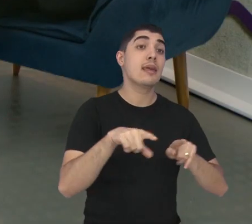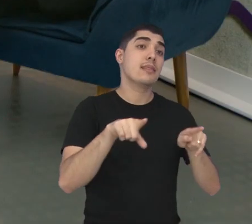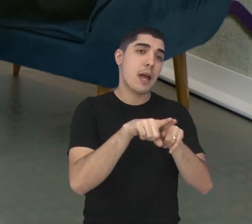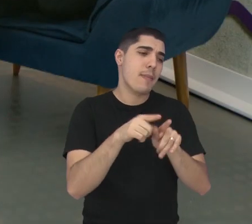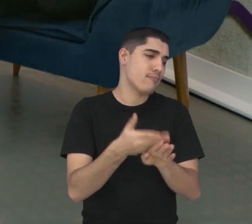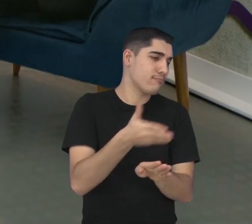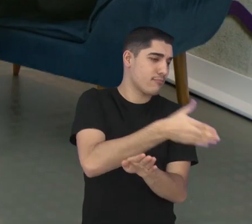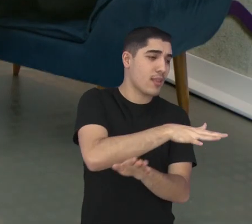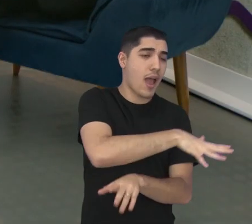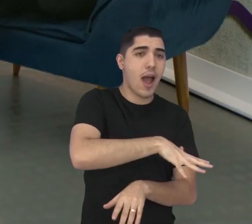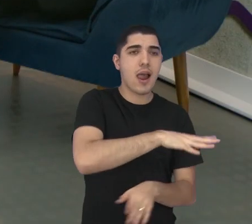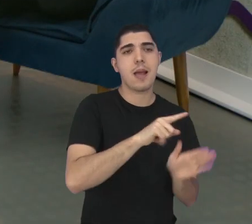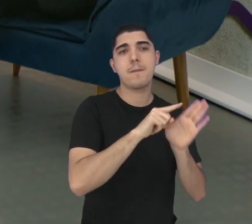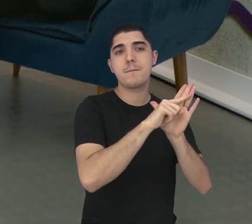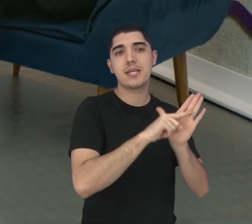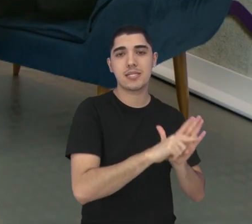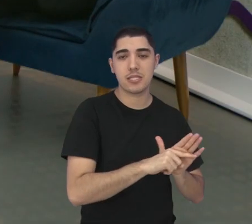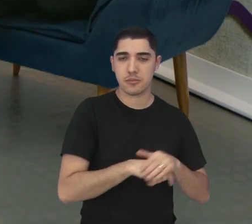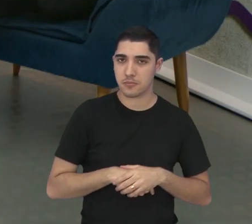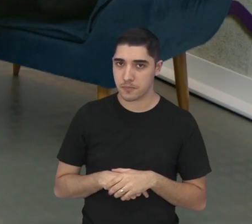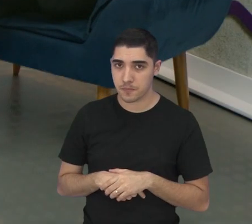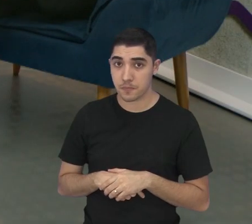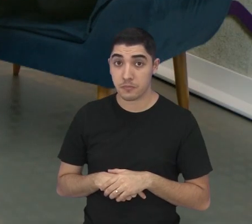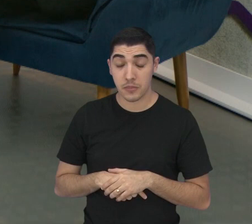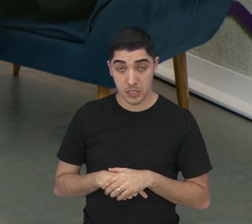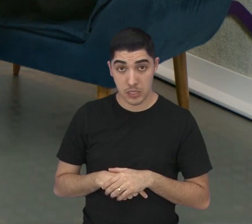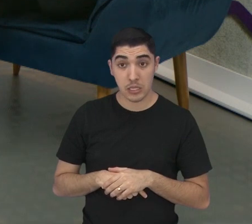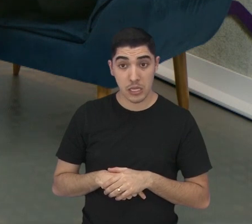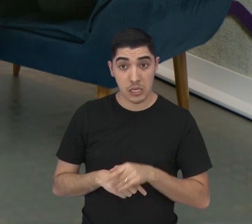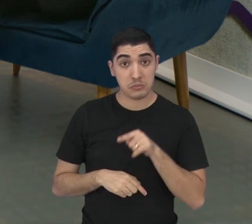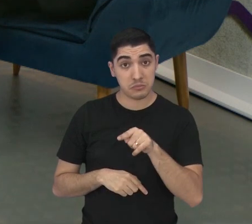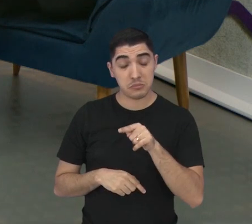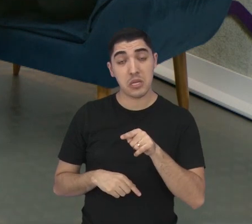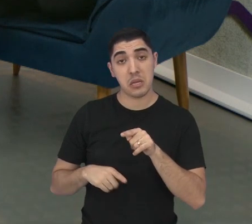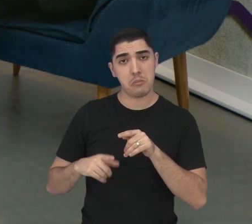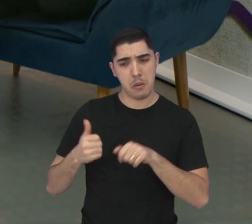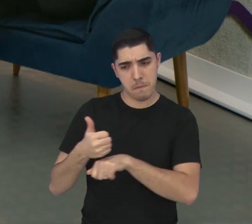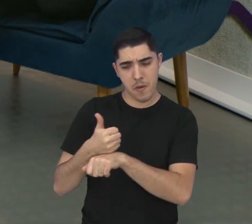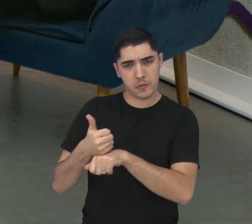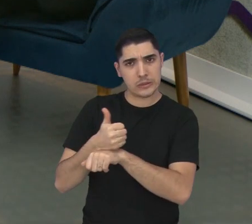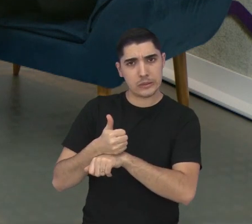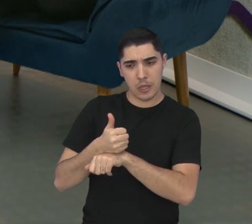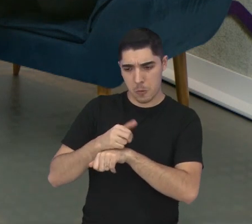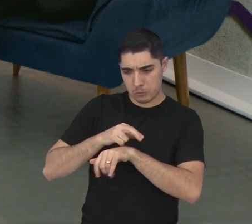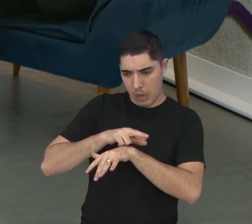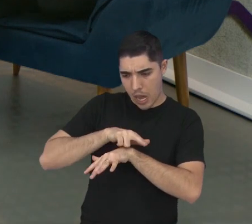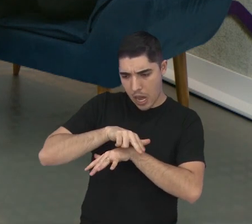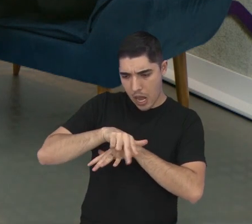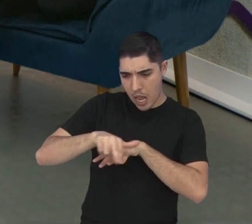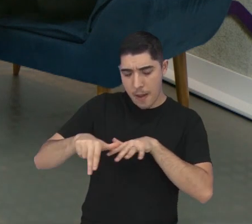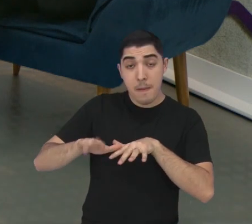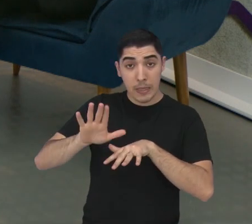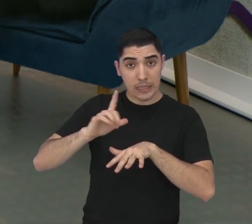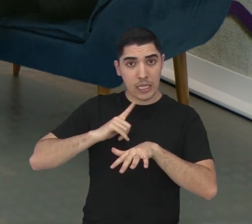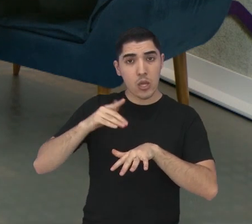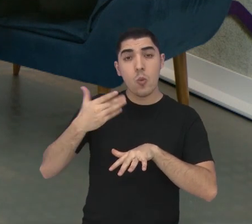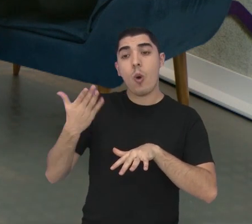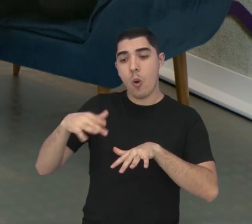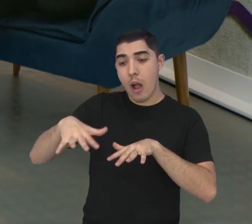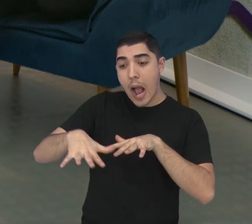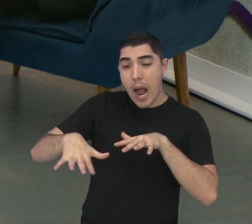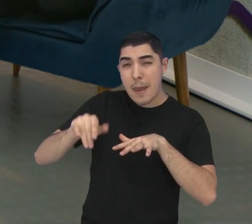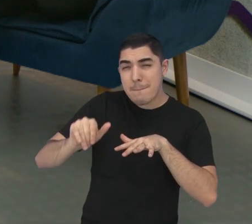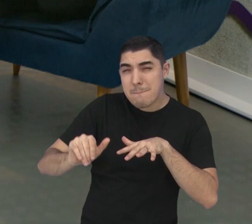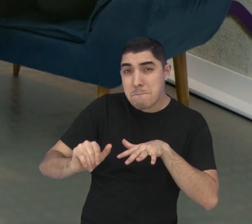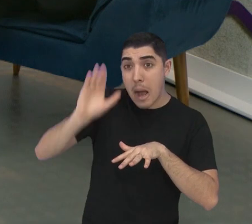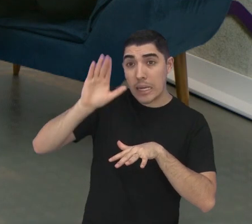área da pesquisa, como eu falei também, que é uma área que a gente gosta bastante. É uma profissão bem plural. Sim, né? Com certeza. Mas tem algum setor que ele